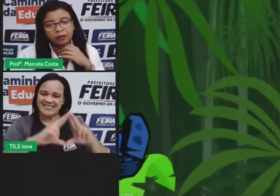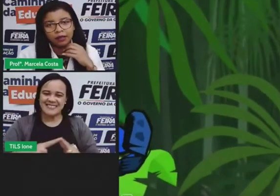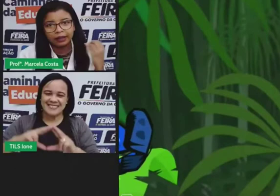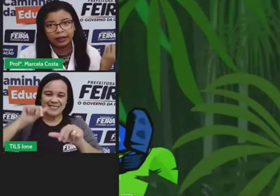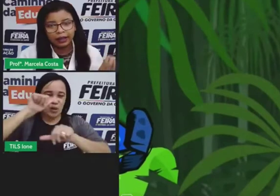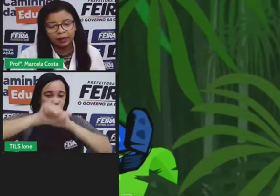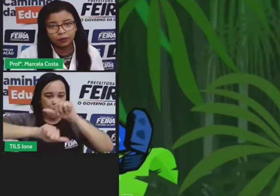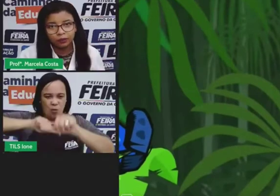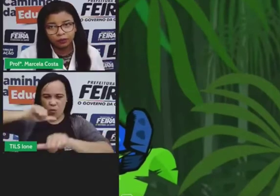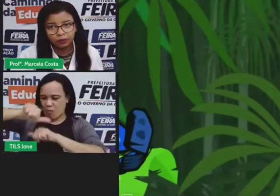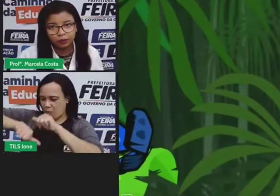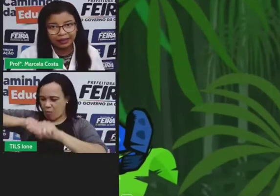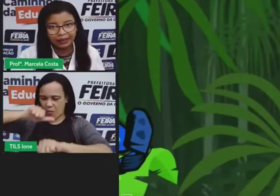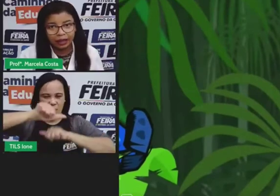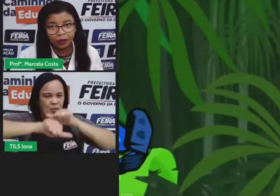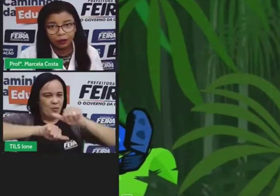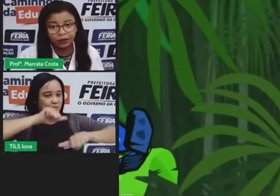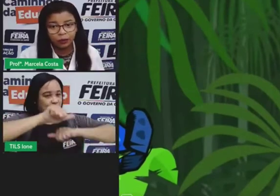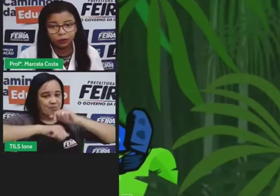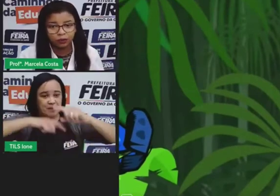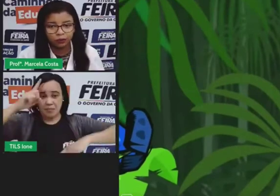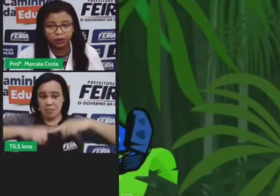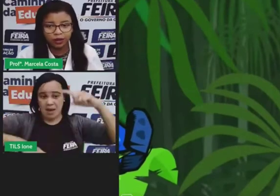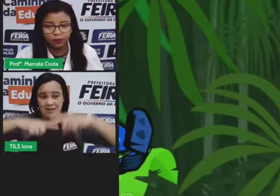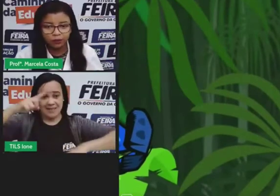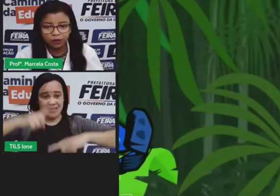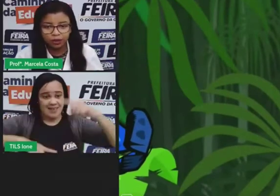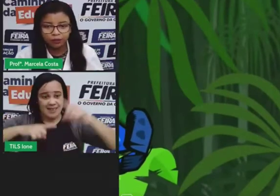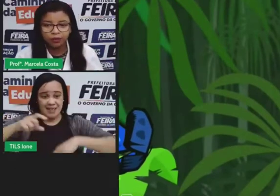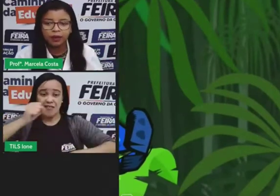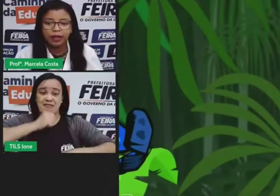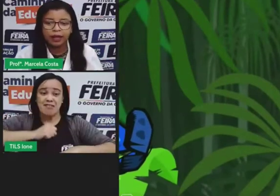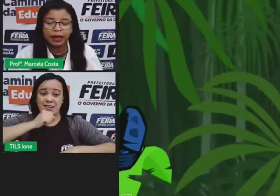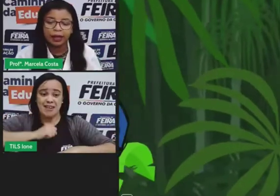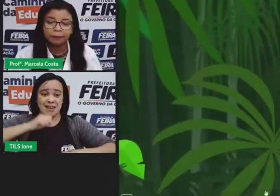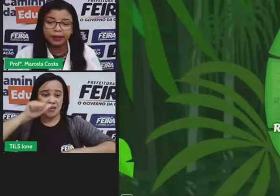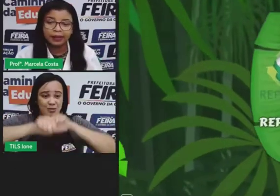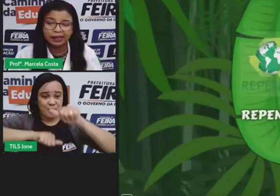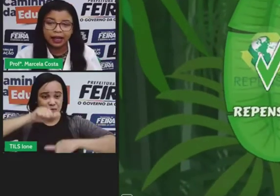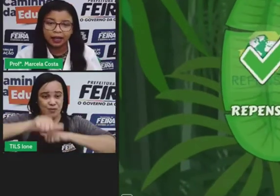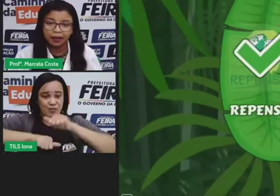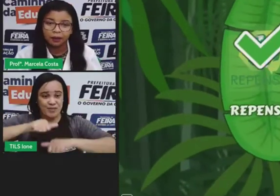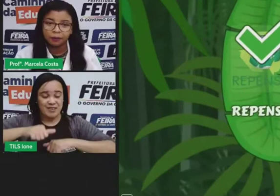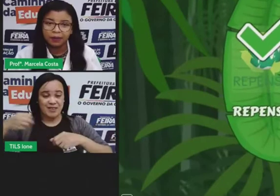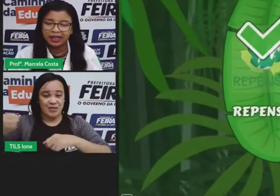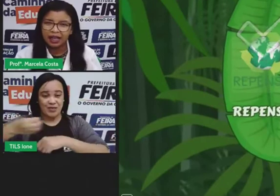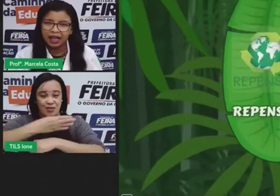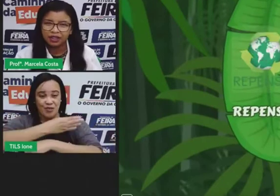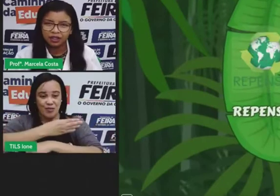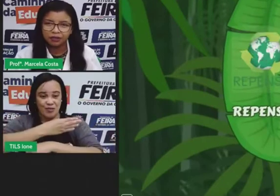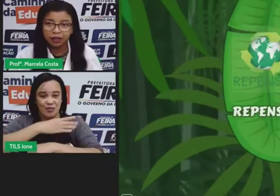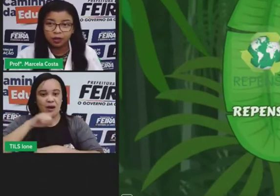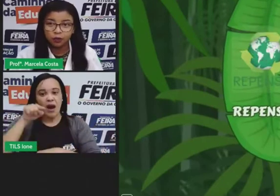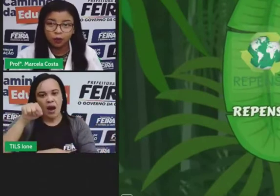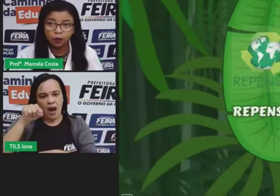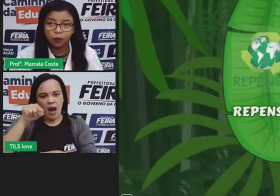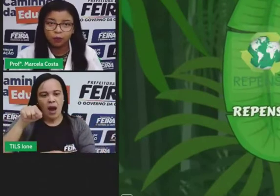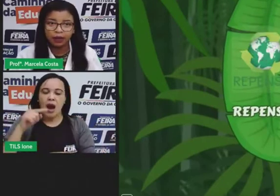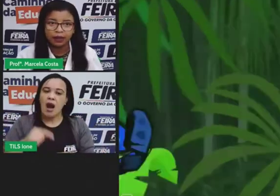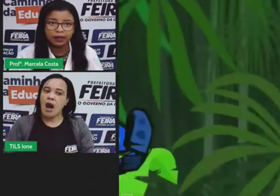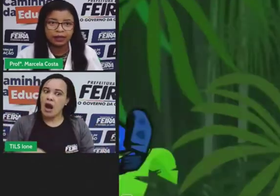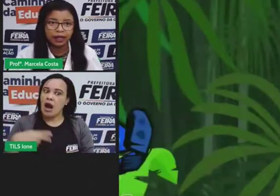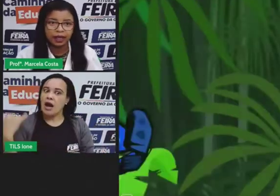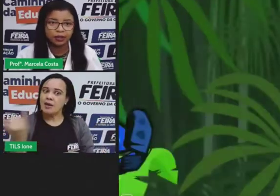transformar transformar em nenhum material em outro e o último repensar repensar antes de fazer uma